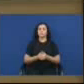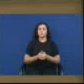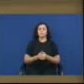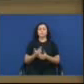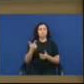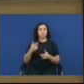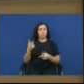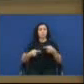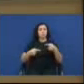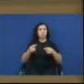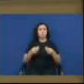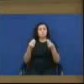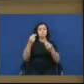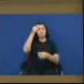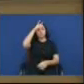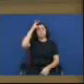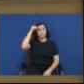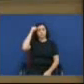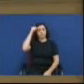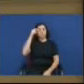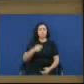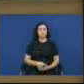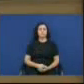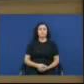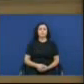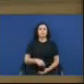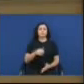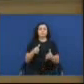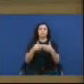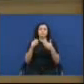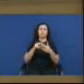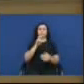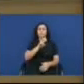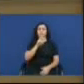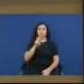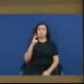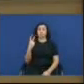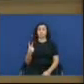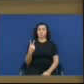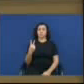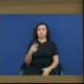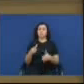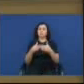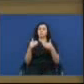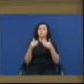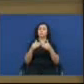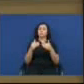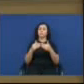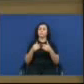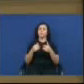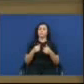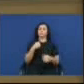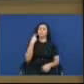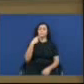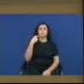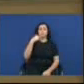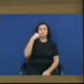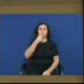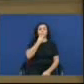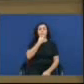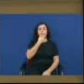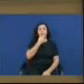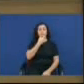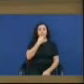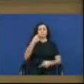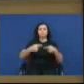Não havendo ao Executivo. Requerimento 552, vereadora professora Érica Monteiro Moraes.